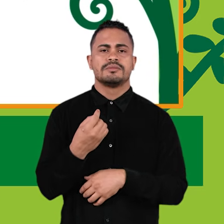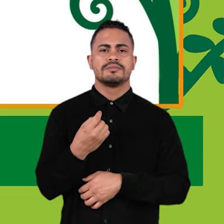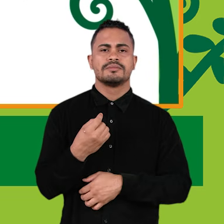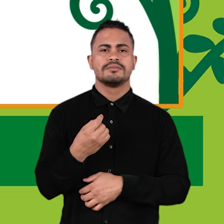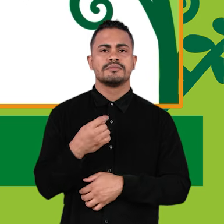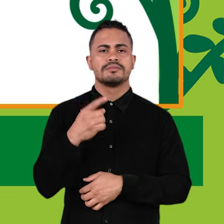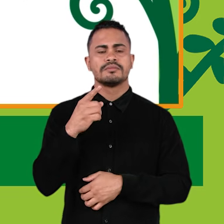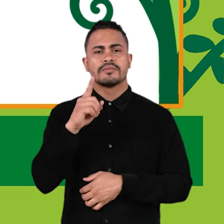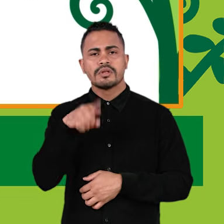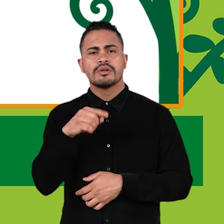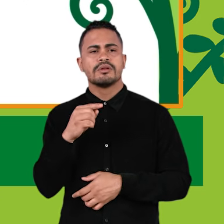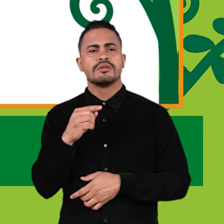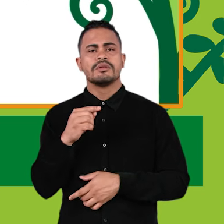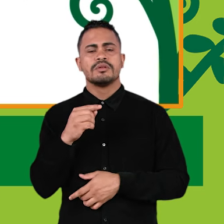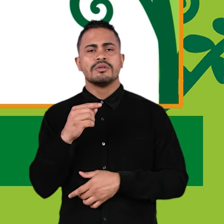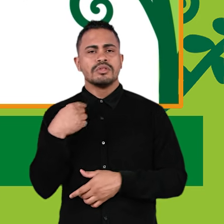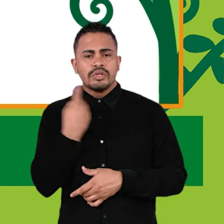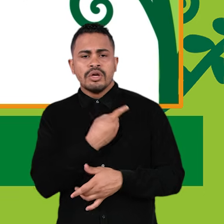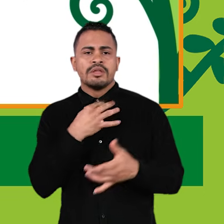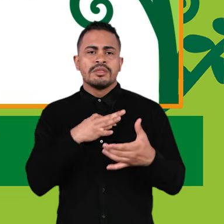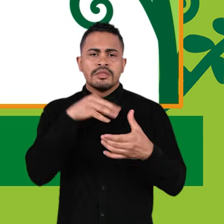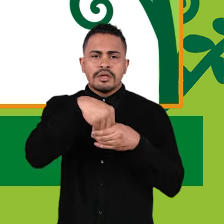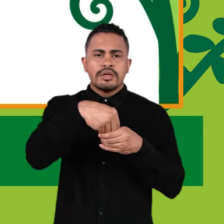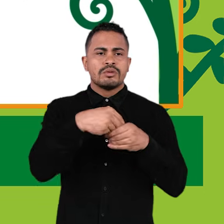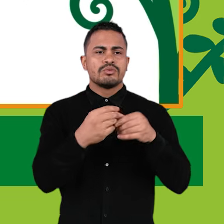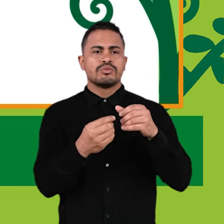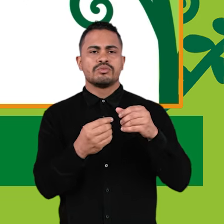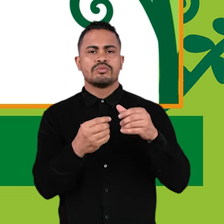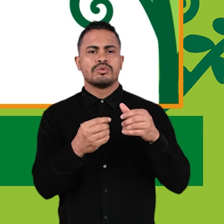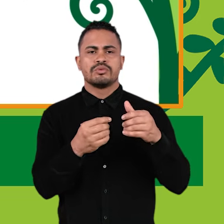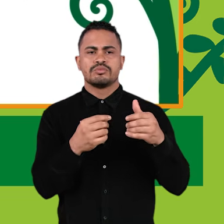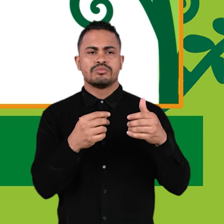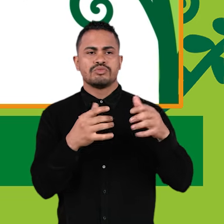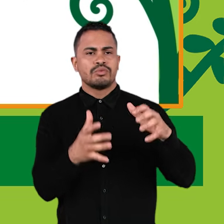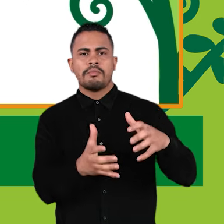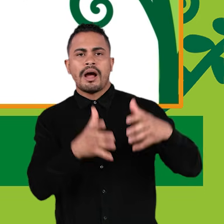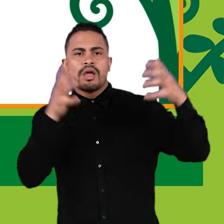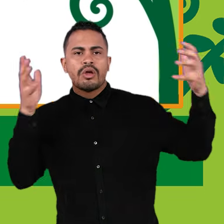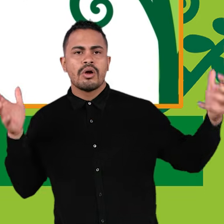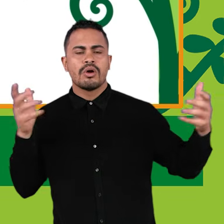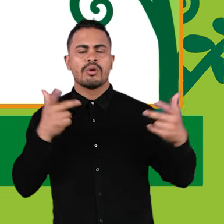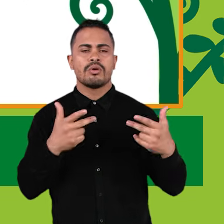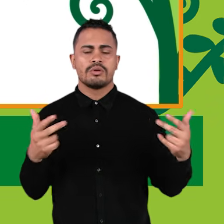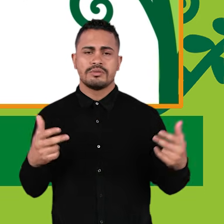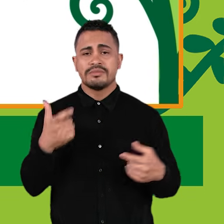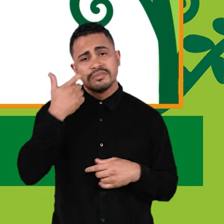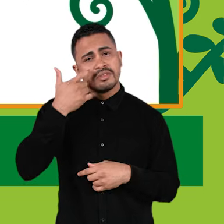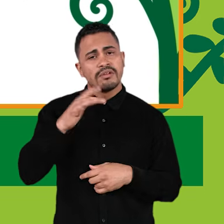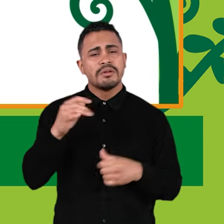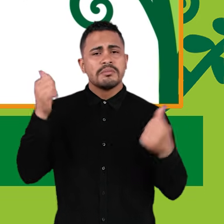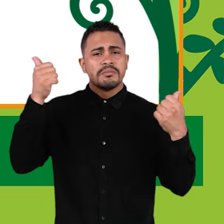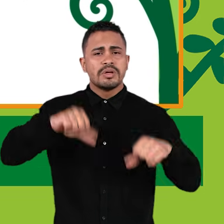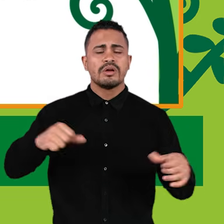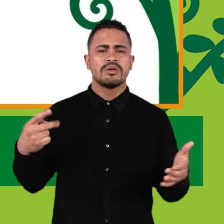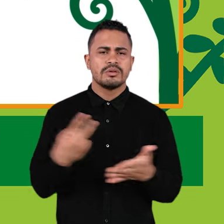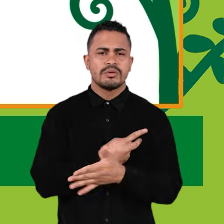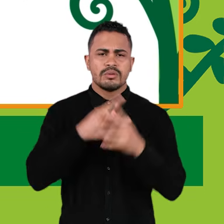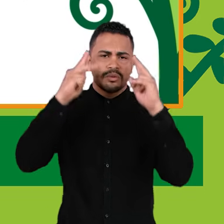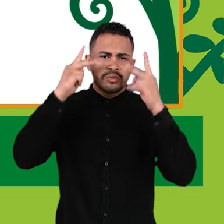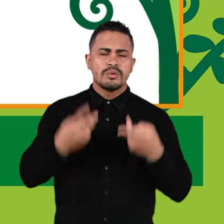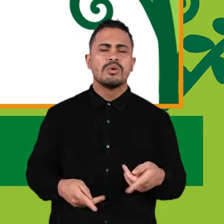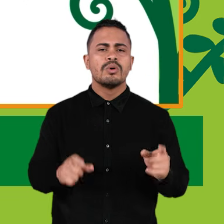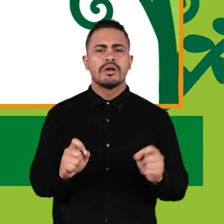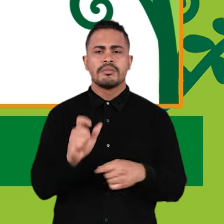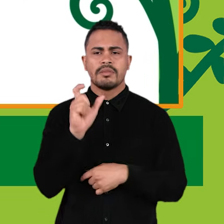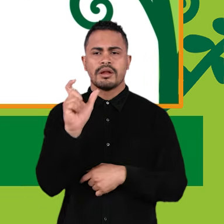somos associados e fazemos parte de algo maior. Provavelmente a pior coisa que aconteceu para a humanidade foi